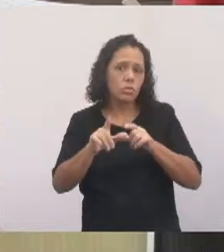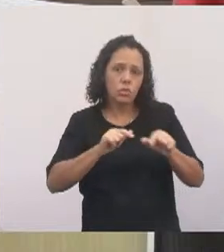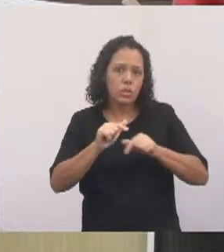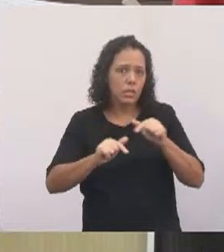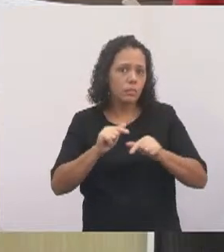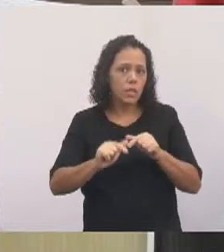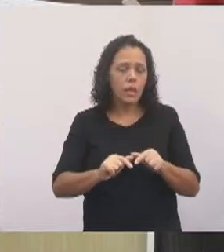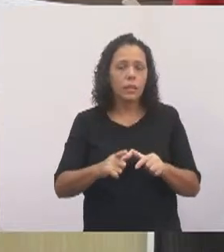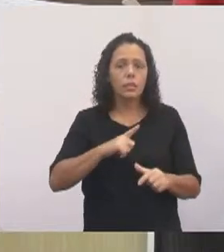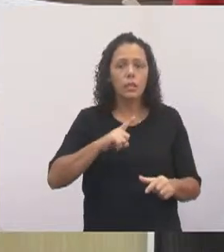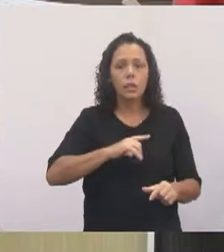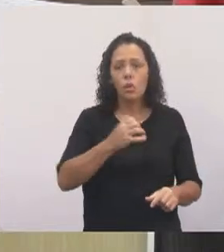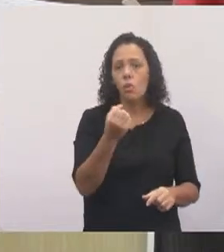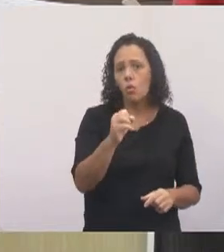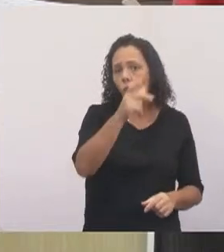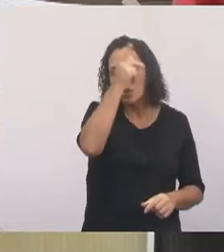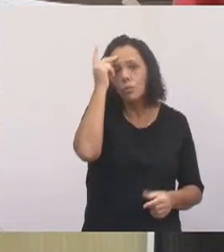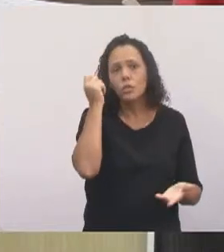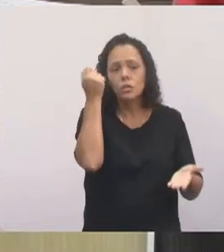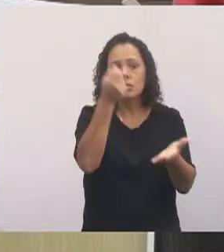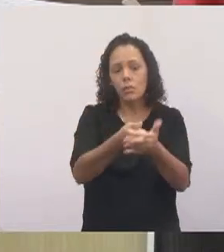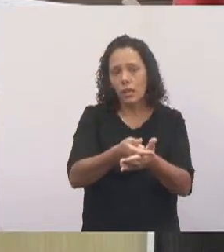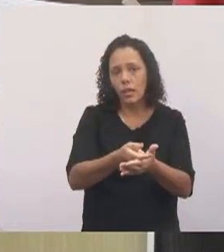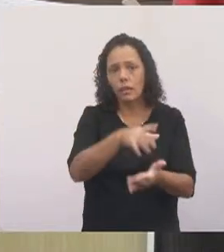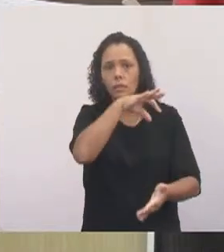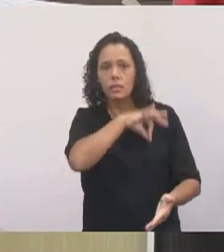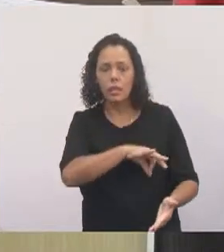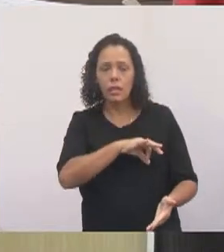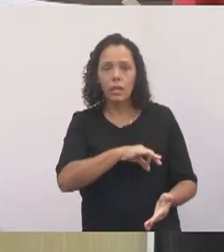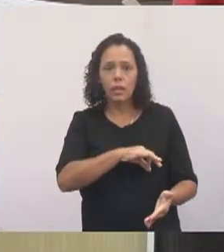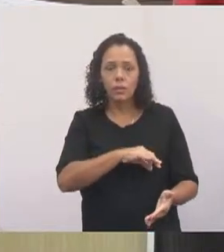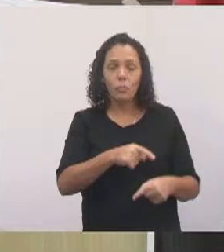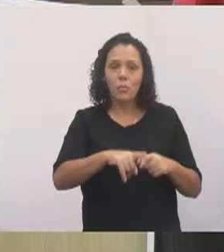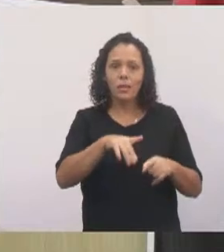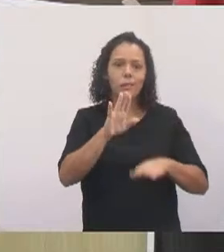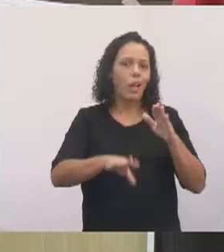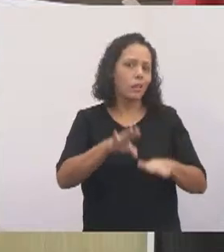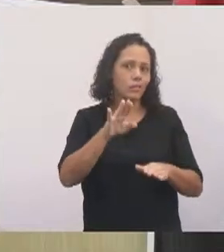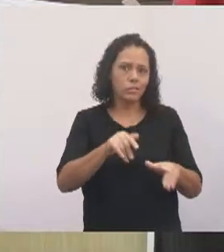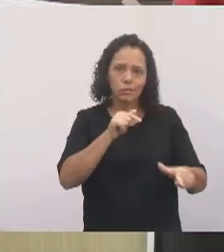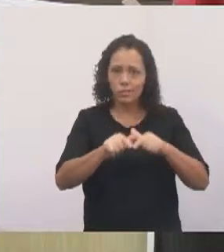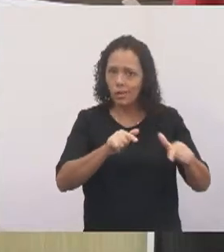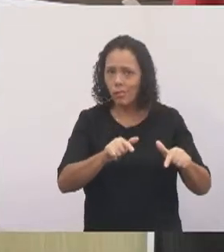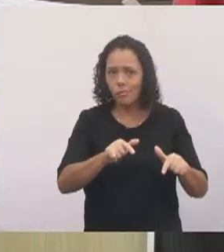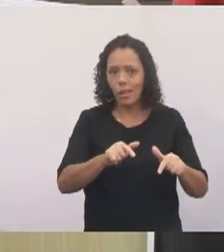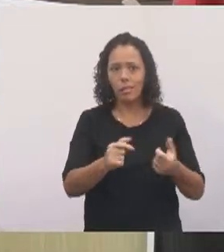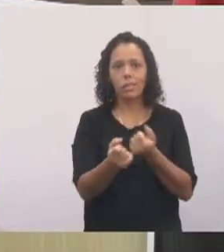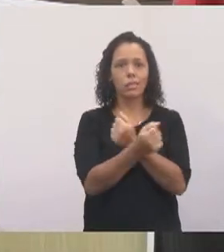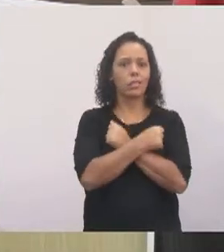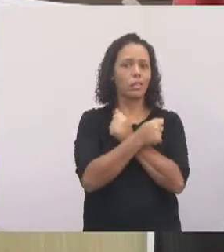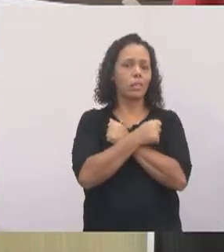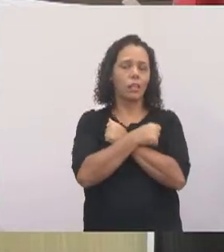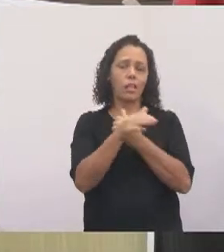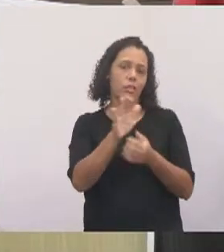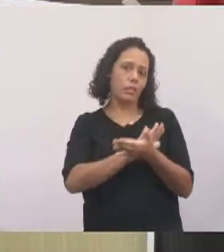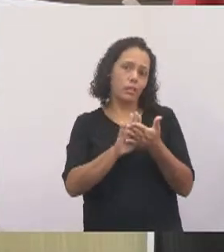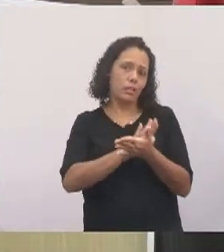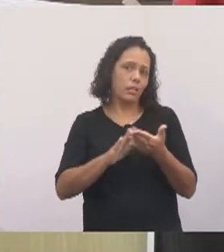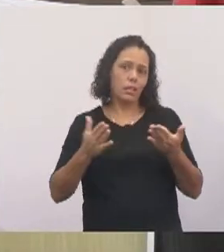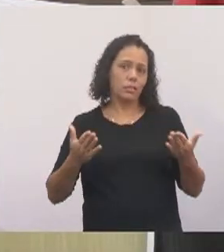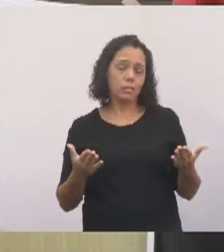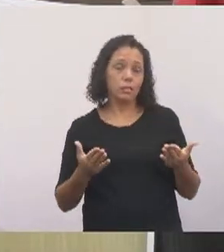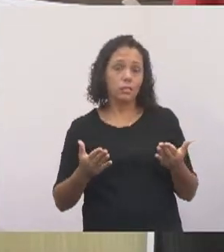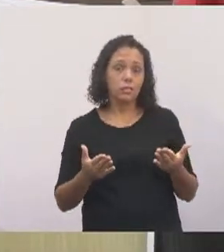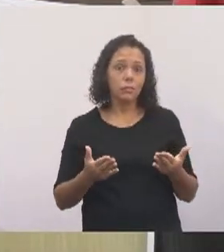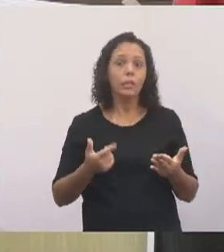8 pessoas para trabalhar, são pagas para isso, tanto que eu faço serviço que muitas vezes elas não fazem. Entendeu? Porque não dá ou alguma coisa assim.